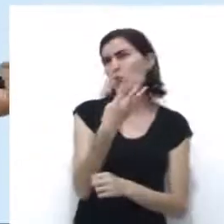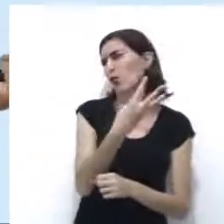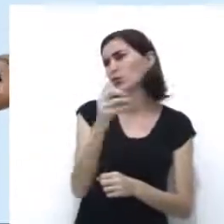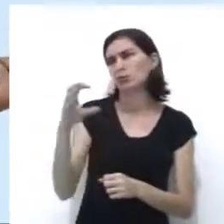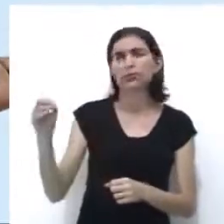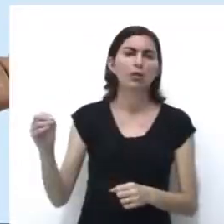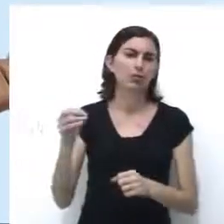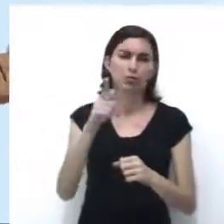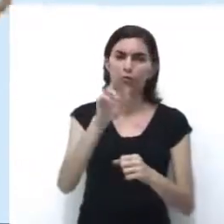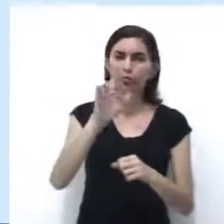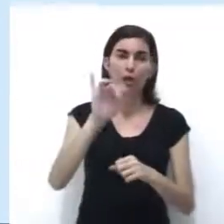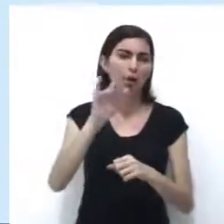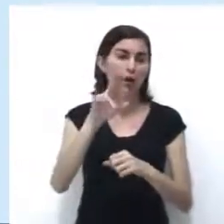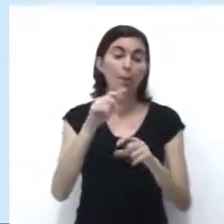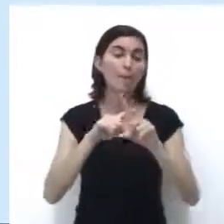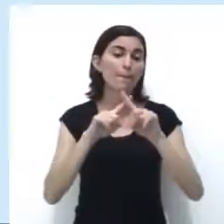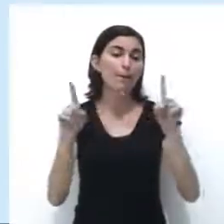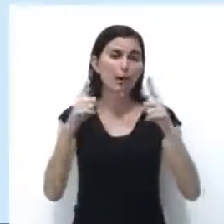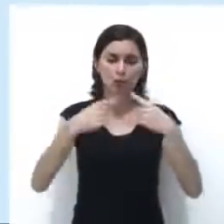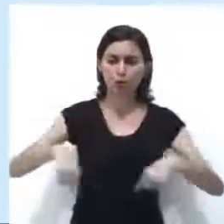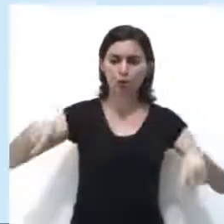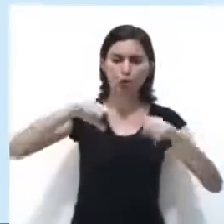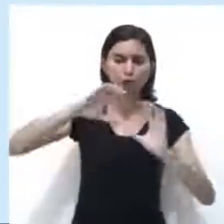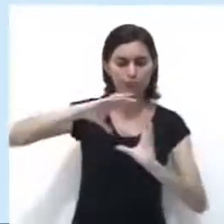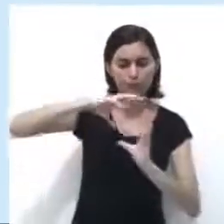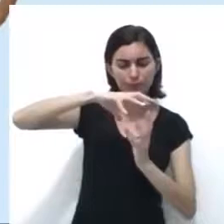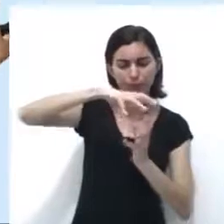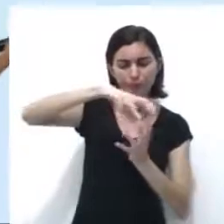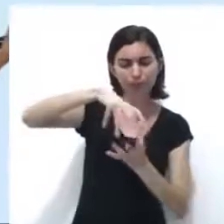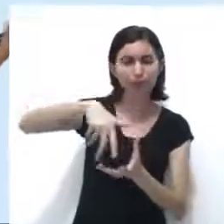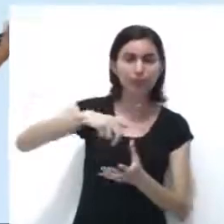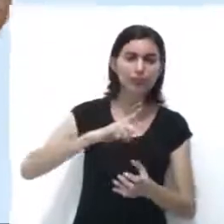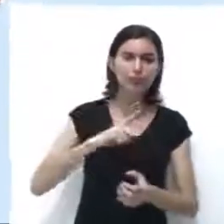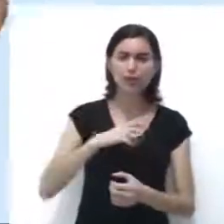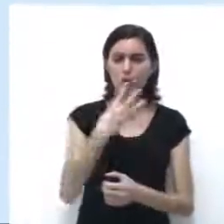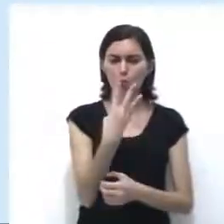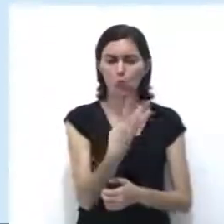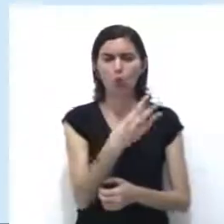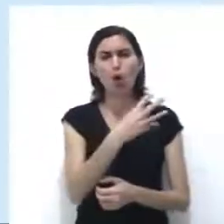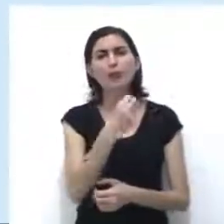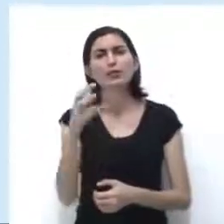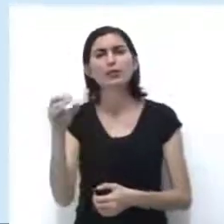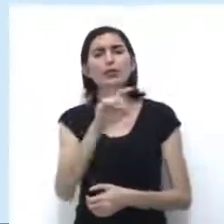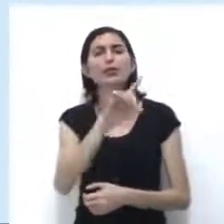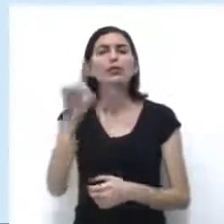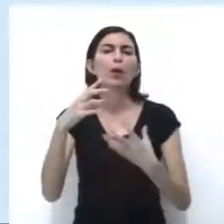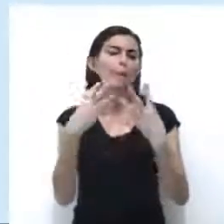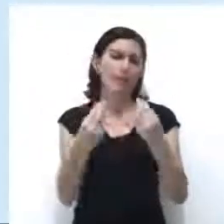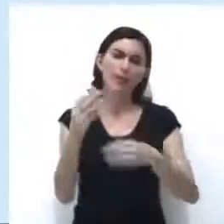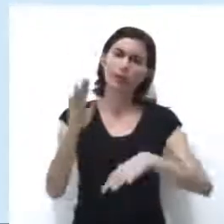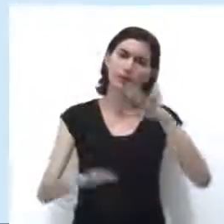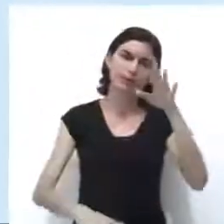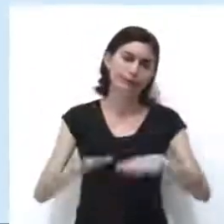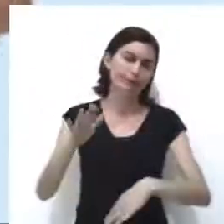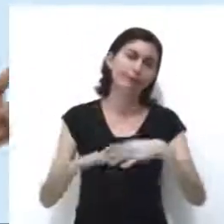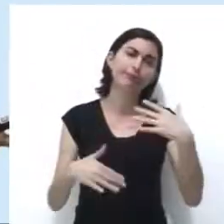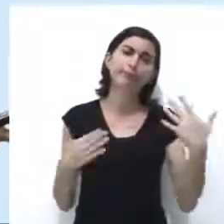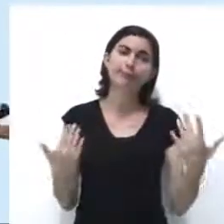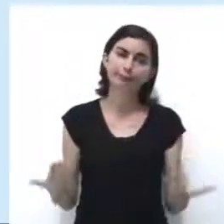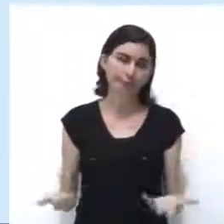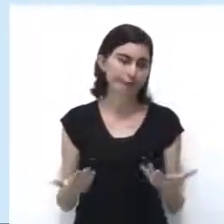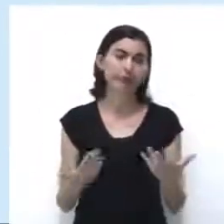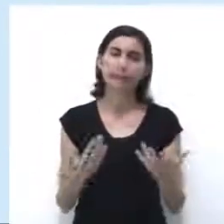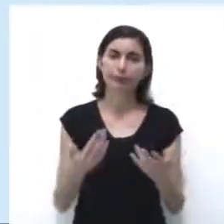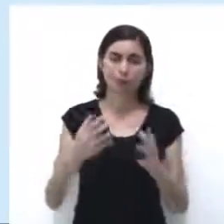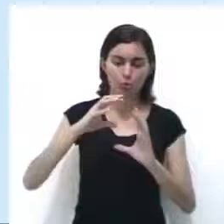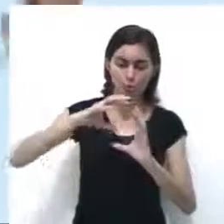graus, por exemplo. Mas, se o nosso planeta tivesse, então, 400 dias, muito provavelmente,